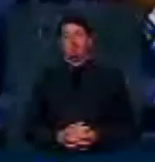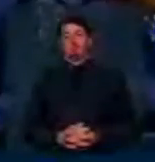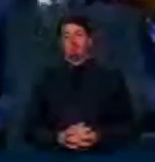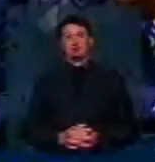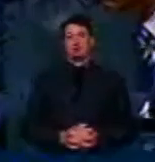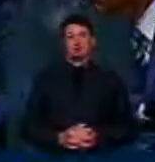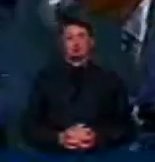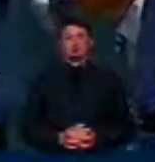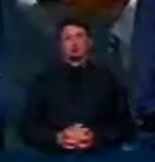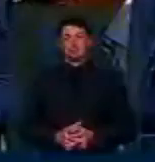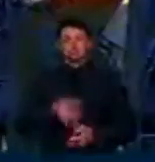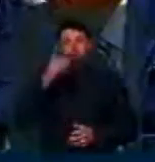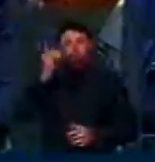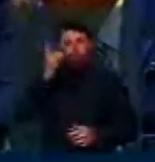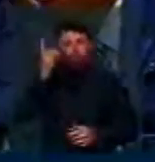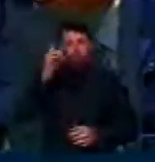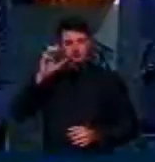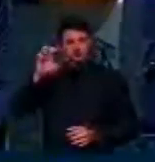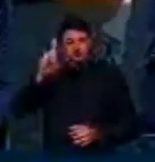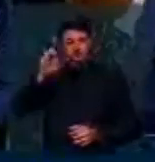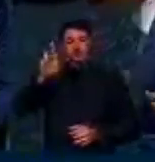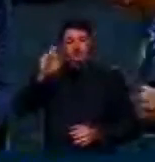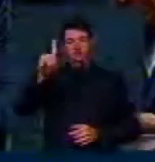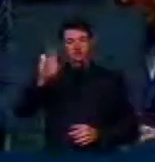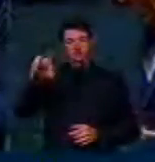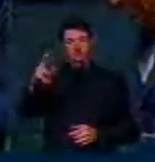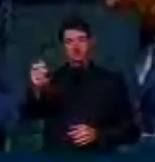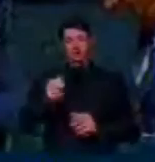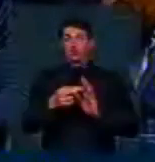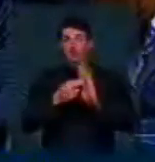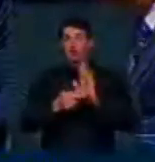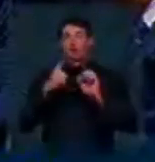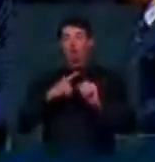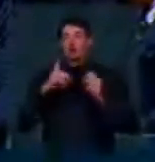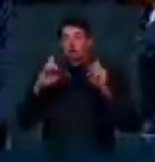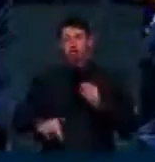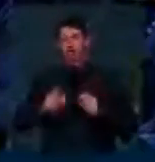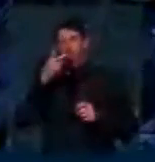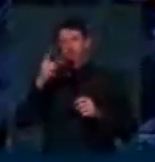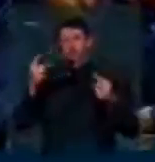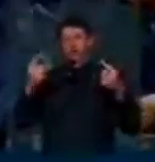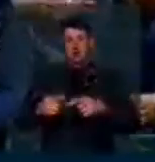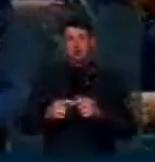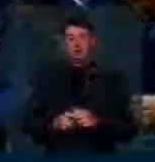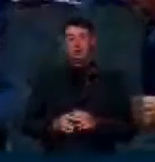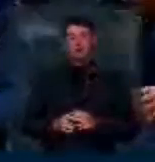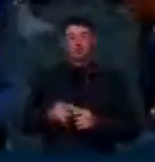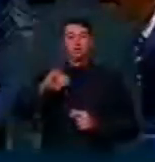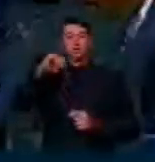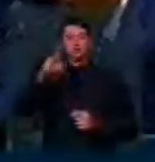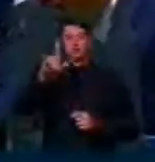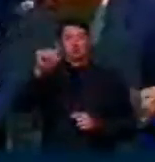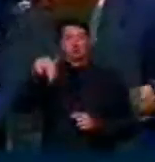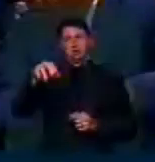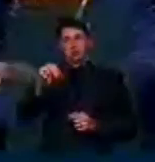O deputado Eduardo Cunha foi citado e o regimento prevê que ele possa usar a palavra. E após o quê? Juliano Giova, Instituto